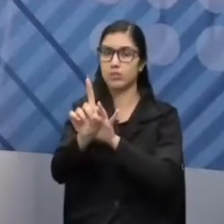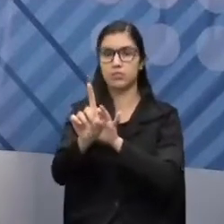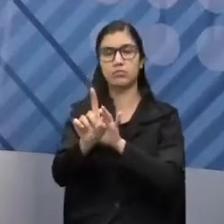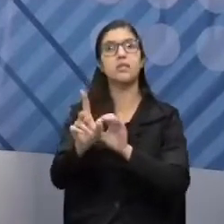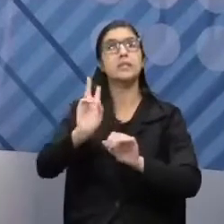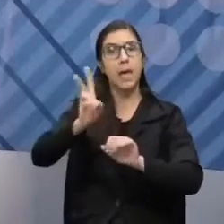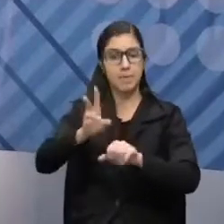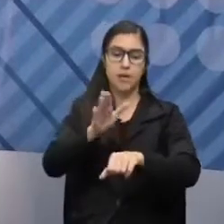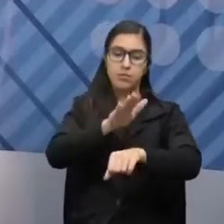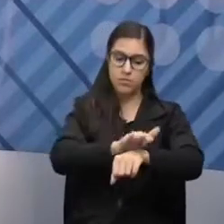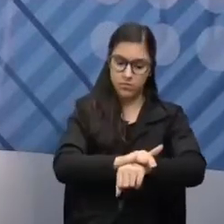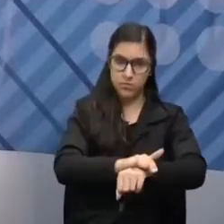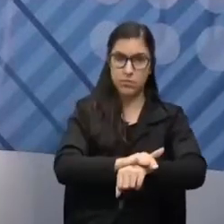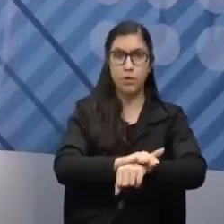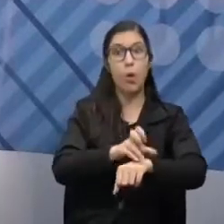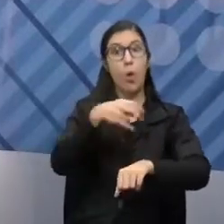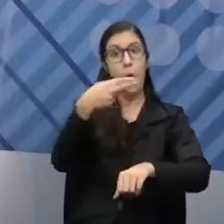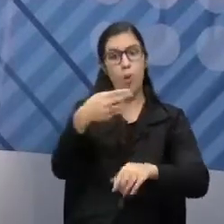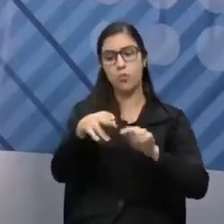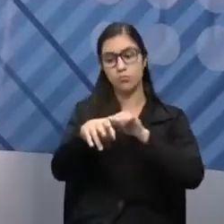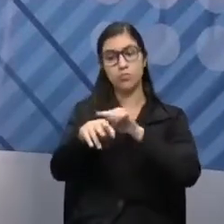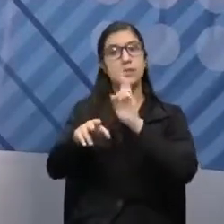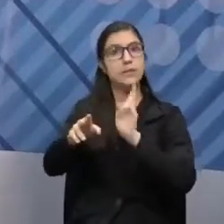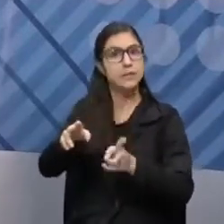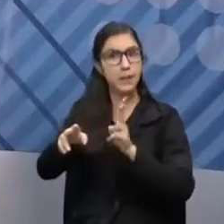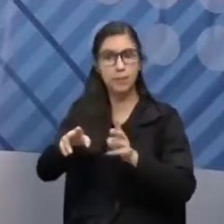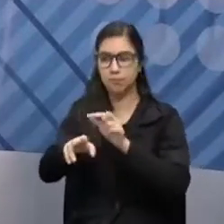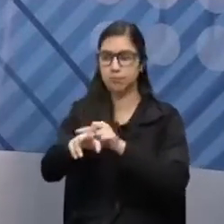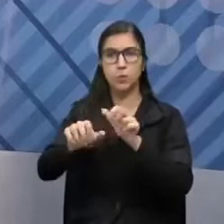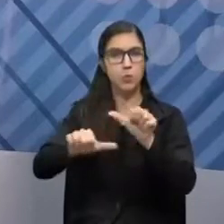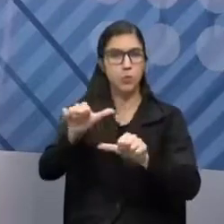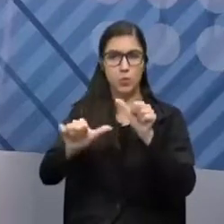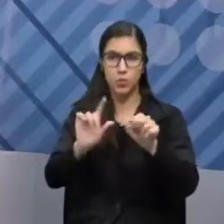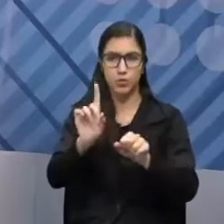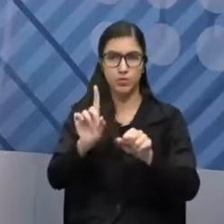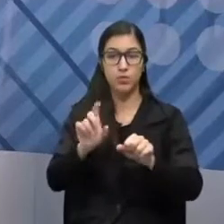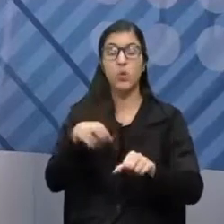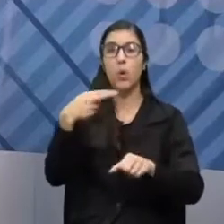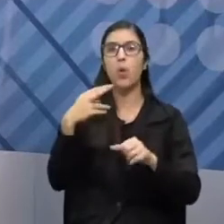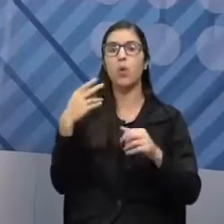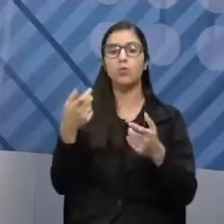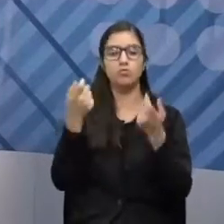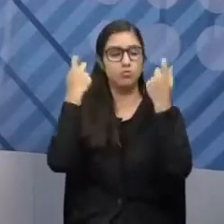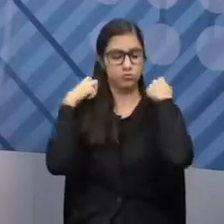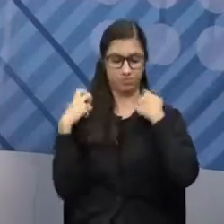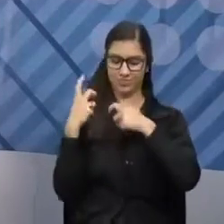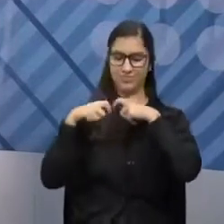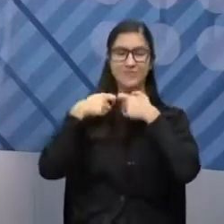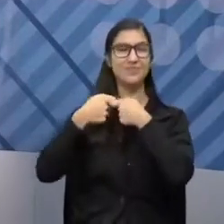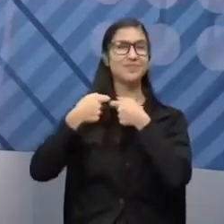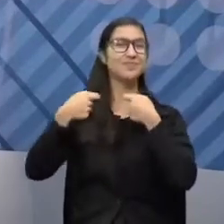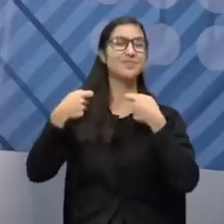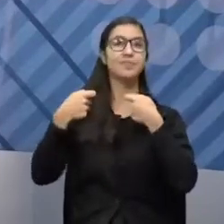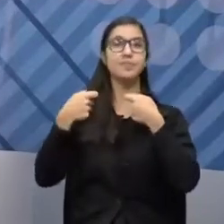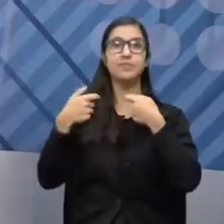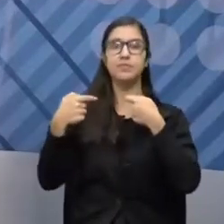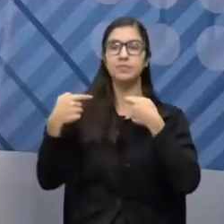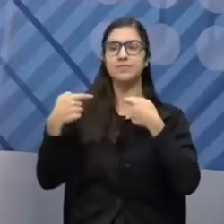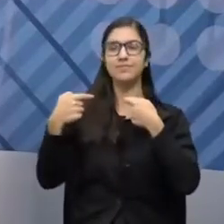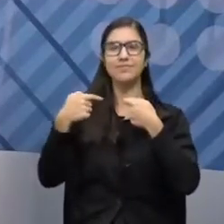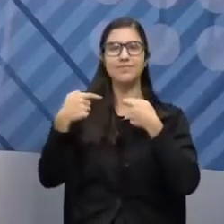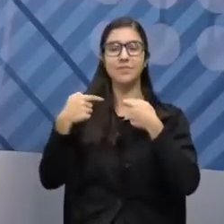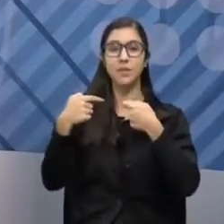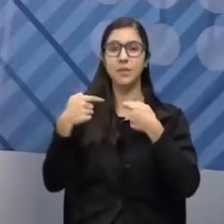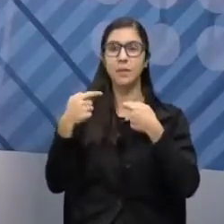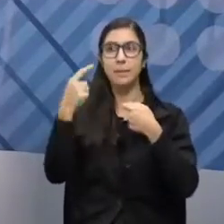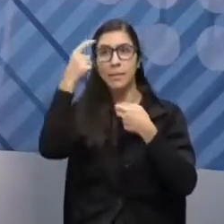esquerdo, sempre no braço esquerdo, certo? Se você resolver usar um lenço, então sempre esse lenço pensando na